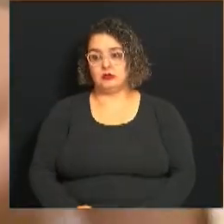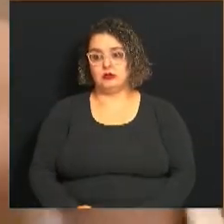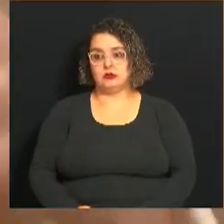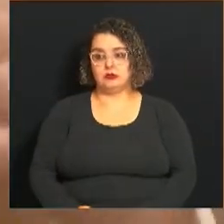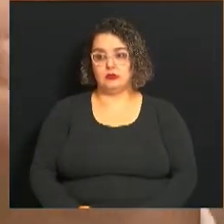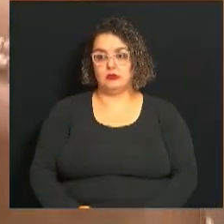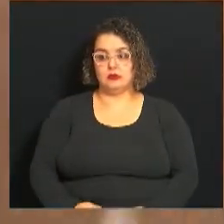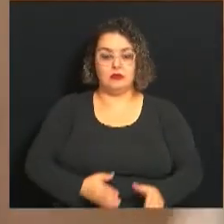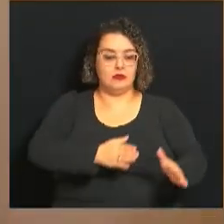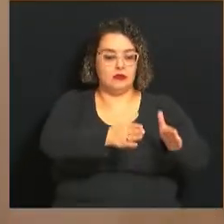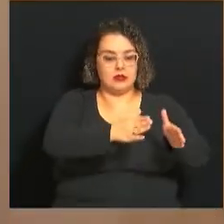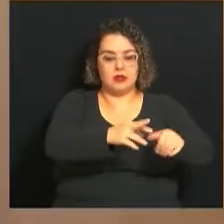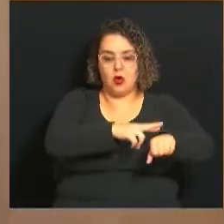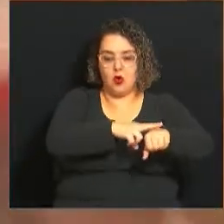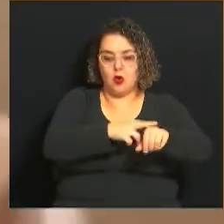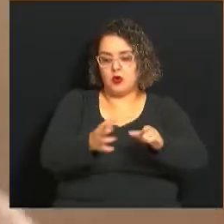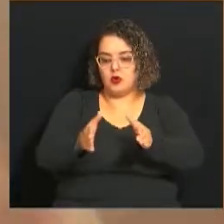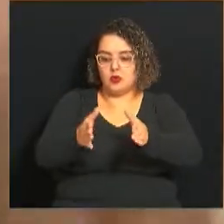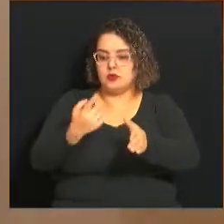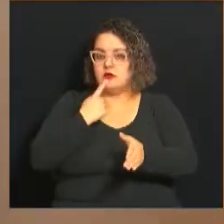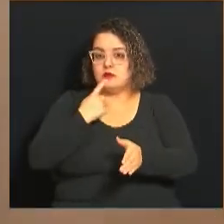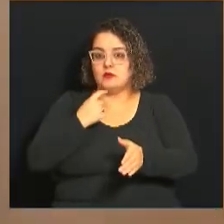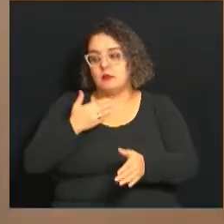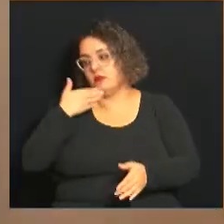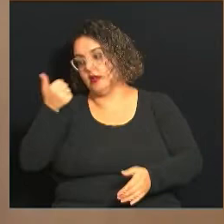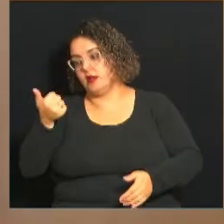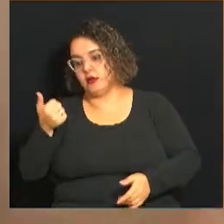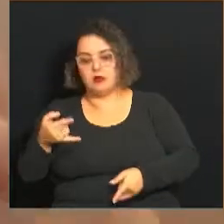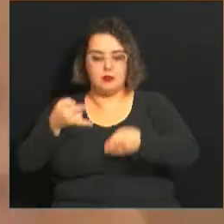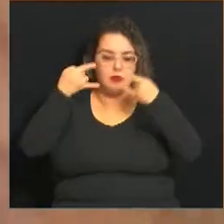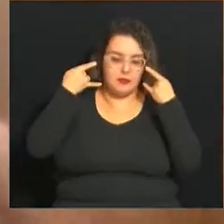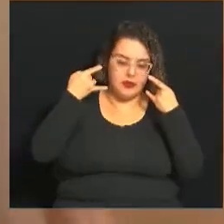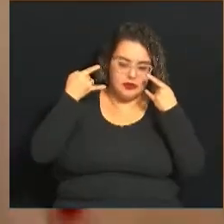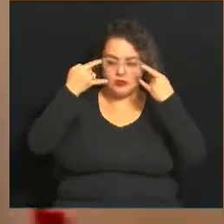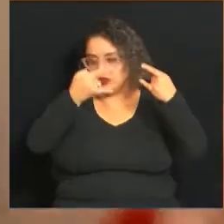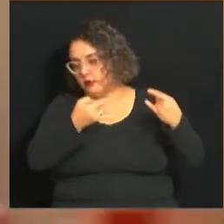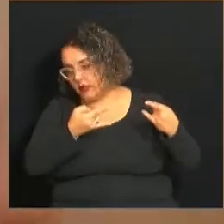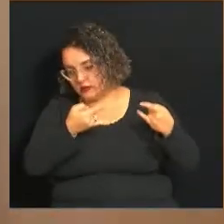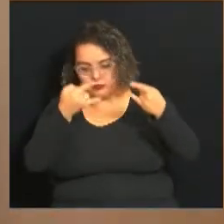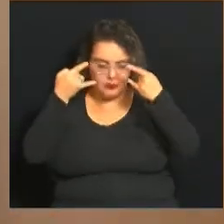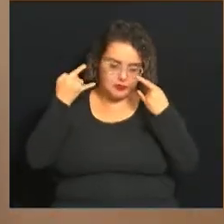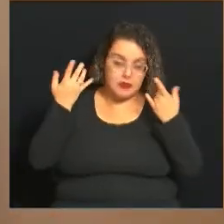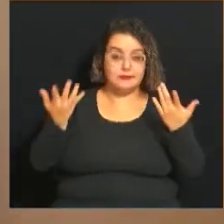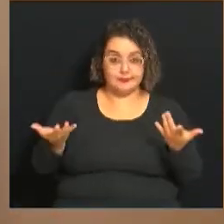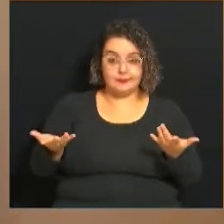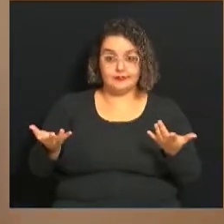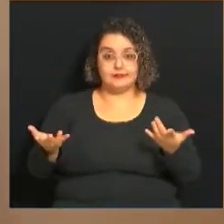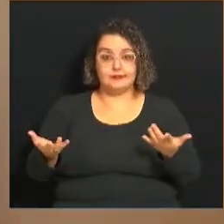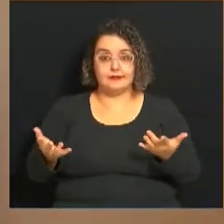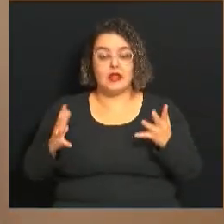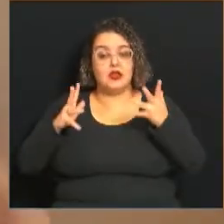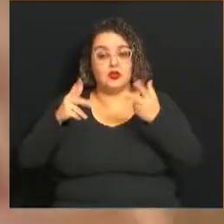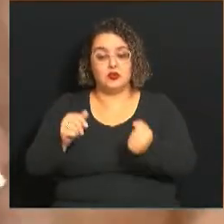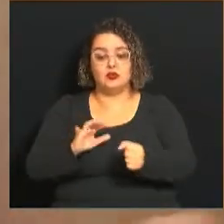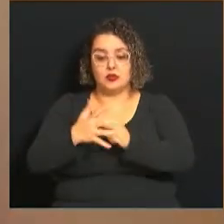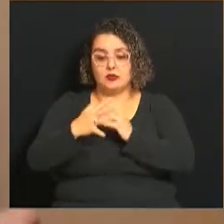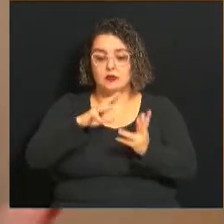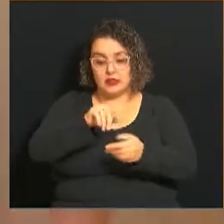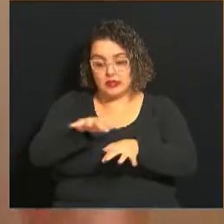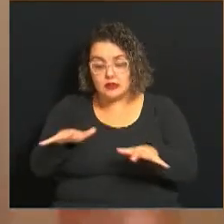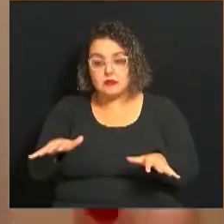vermelha, né? Melhora, não melhora, põe a máscara, tira a máscara. Então, tudo isso que a pandemia trouxe para a gente de